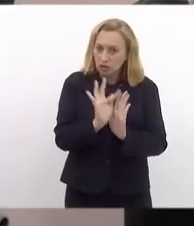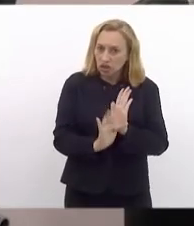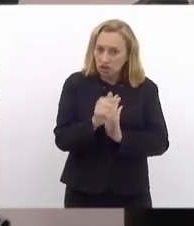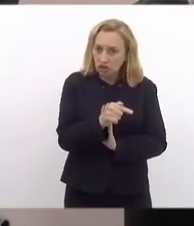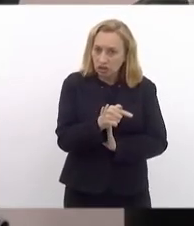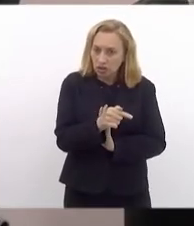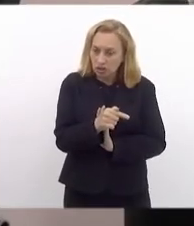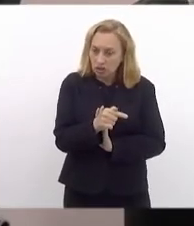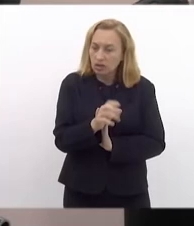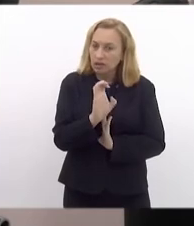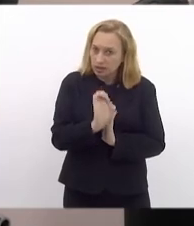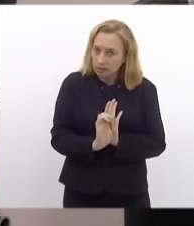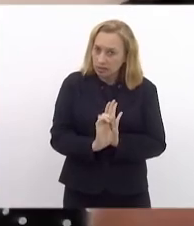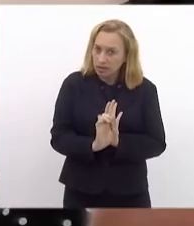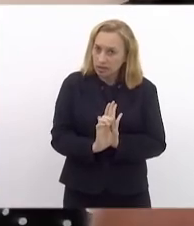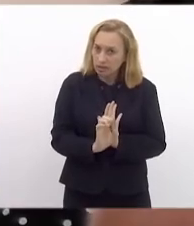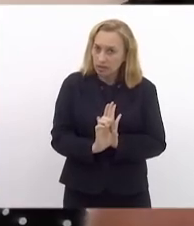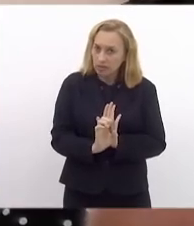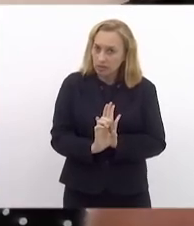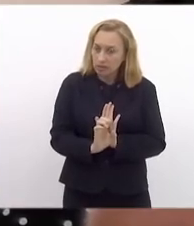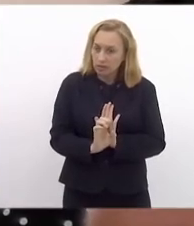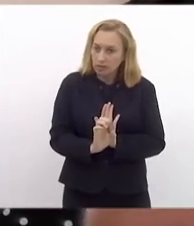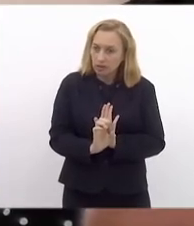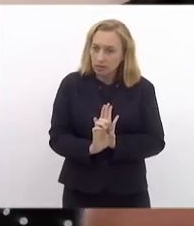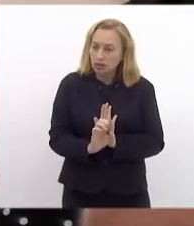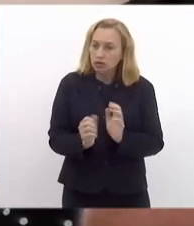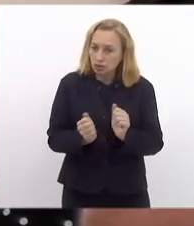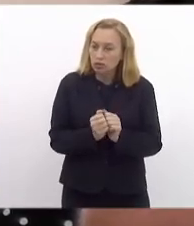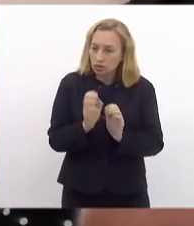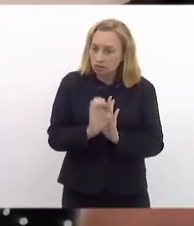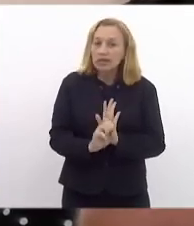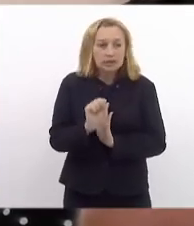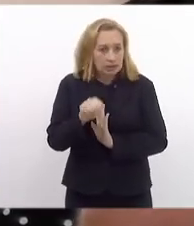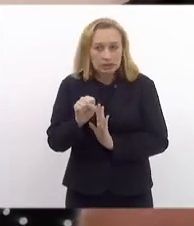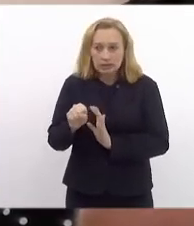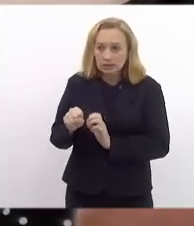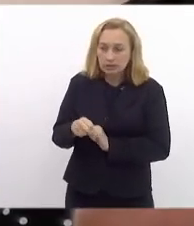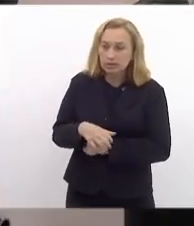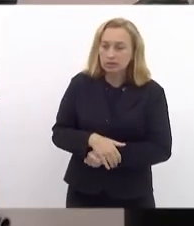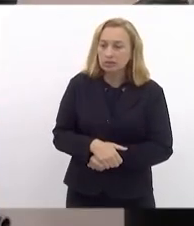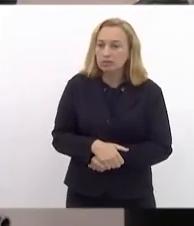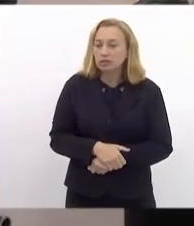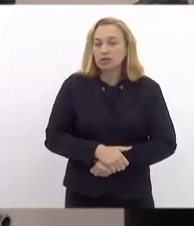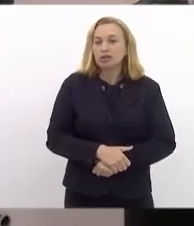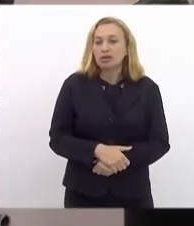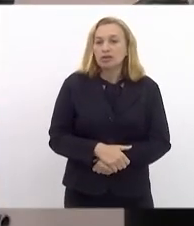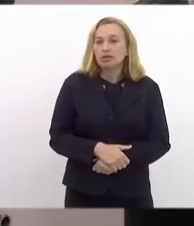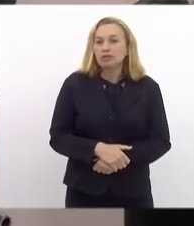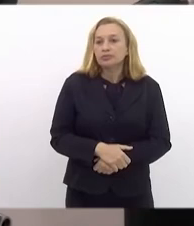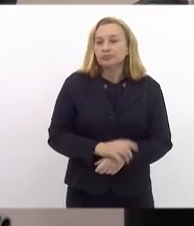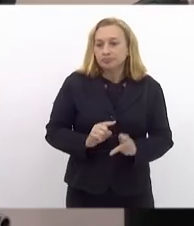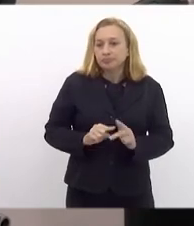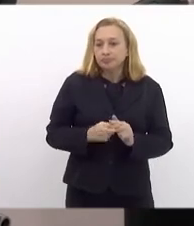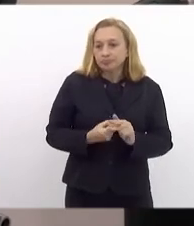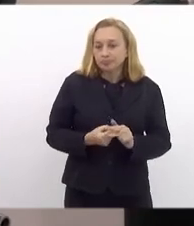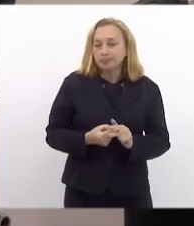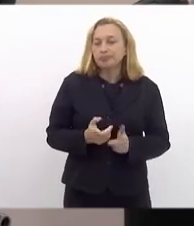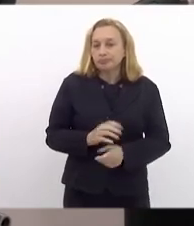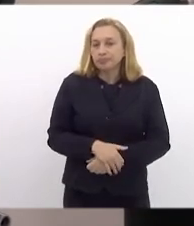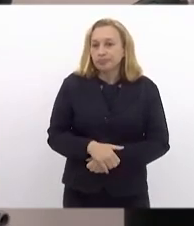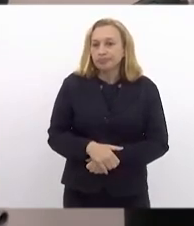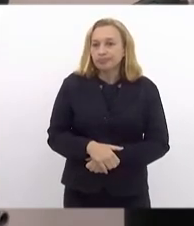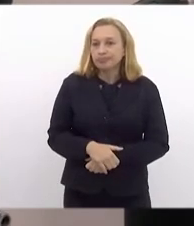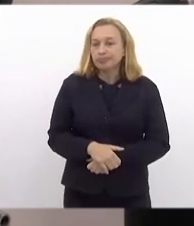festa que mais tem mais emendas com 11 emendas é de aperfeiçoamento